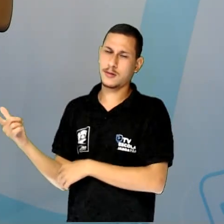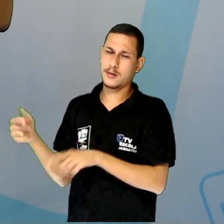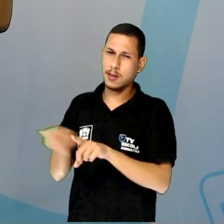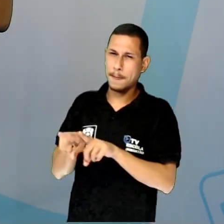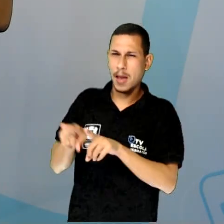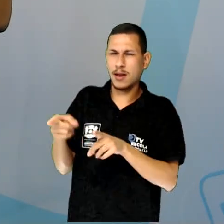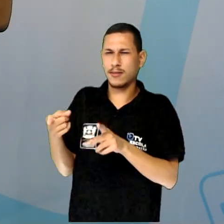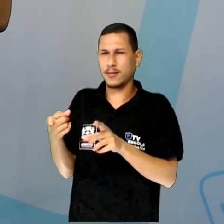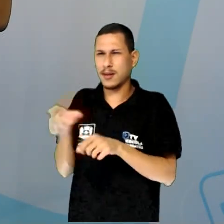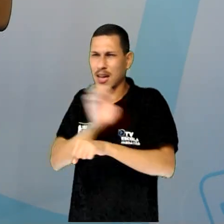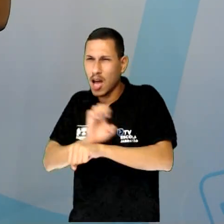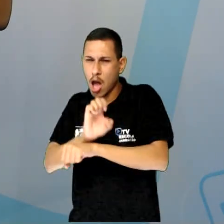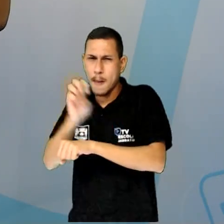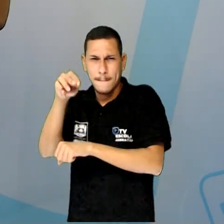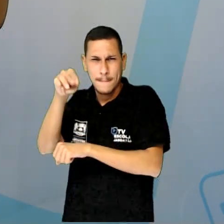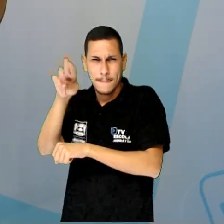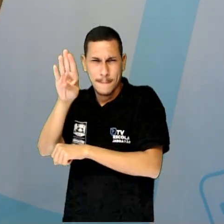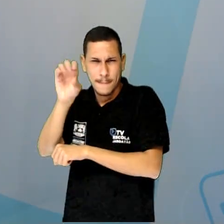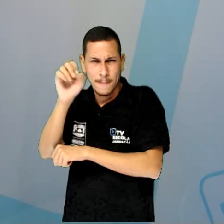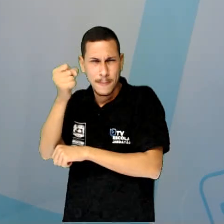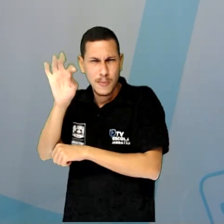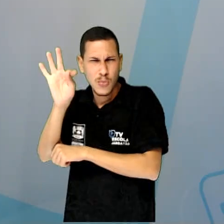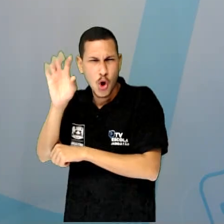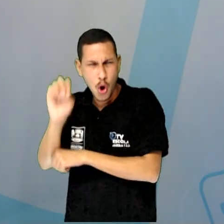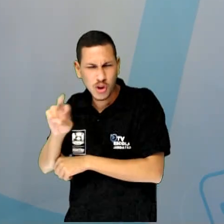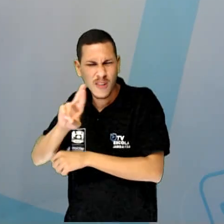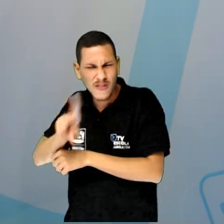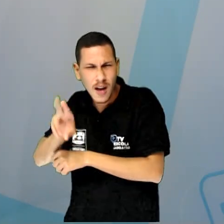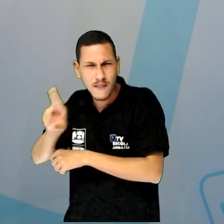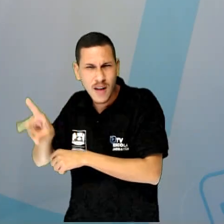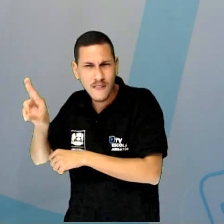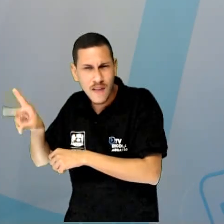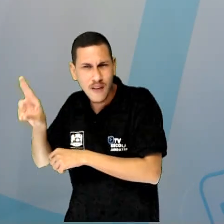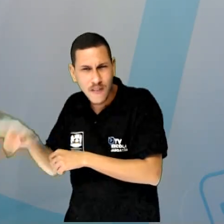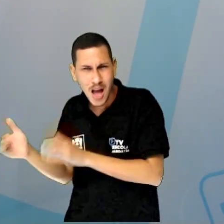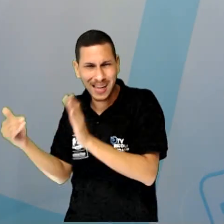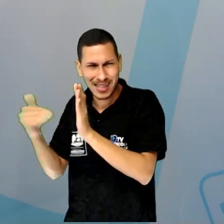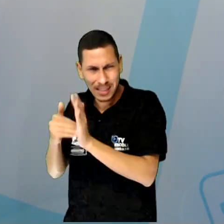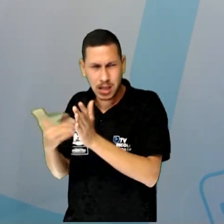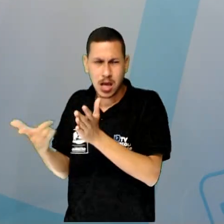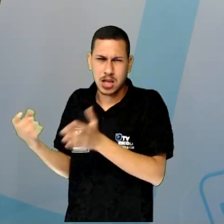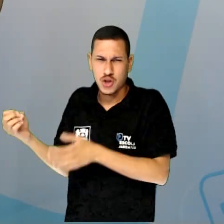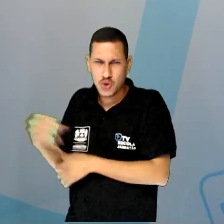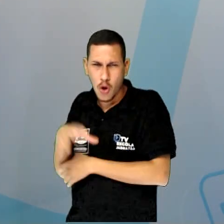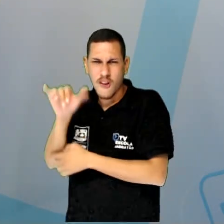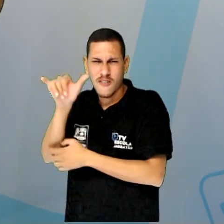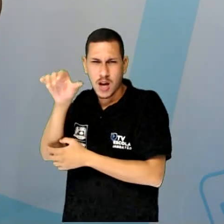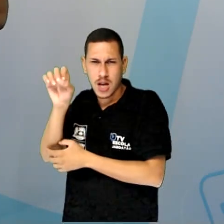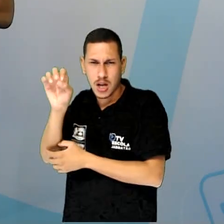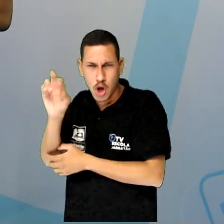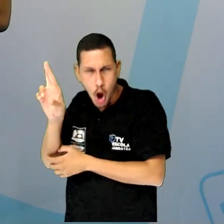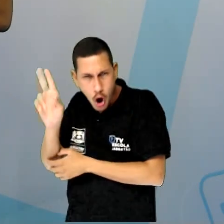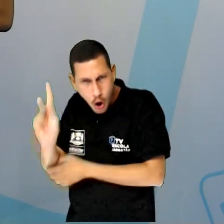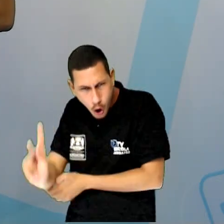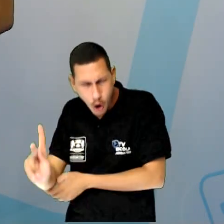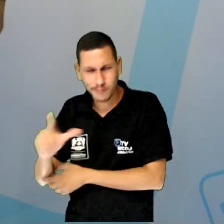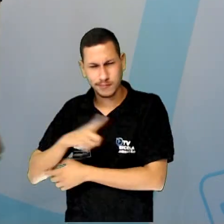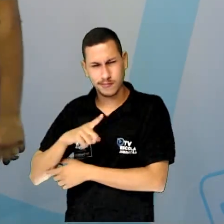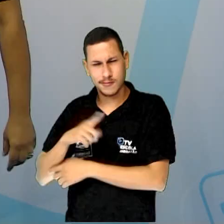Boston, Massachusetts e todas aquelas regiões descendo até Nova York, Nova Jersey, e aí a gente vai ter esse